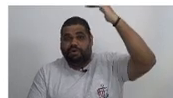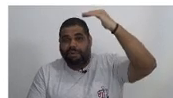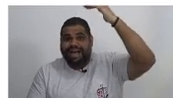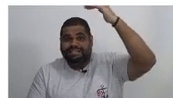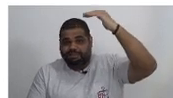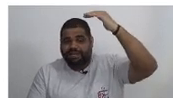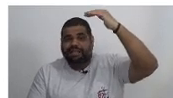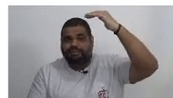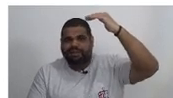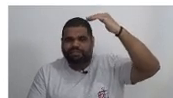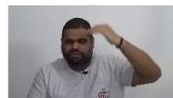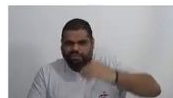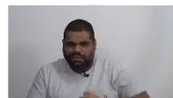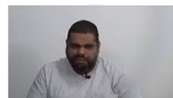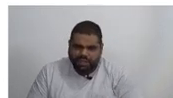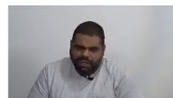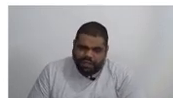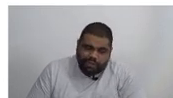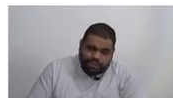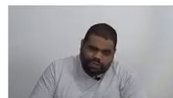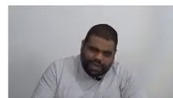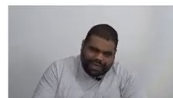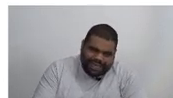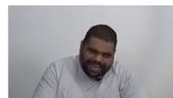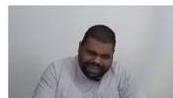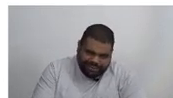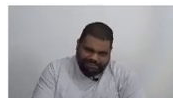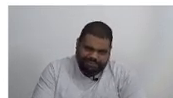É o valor máximo que ela pode assumir.